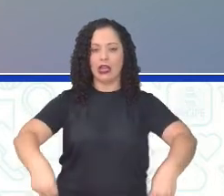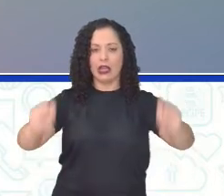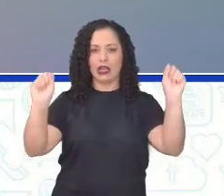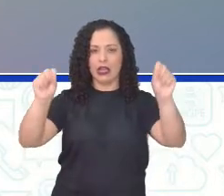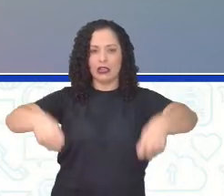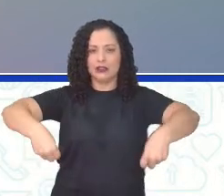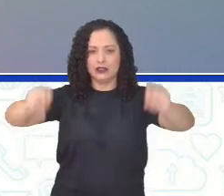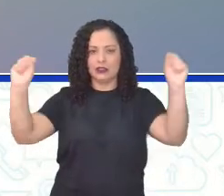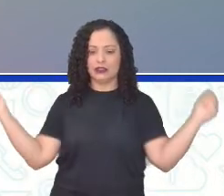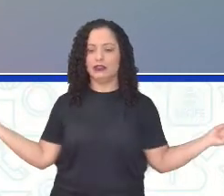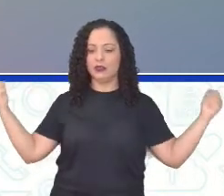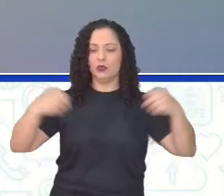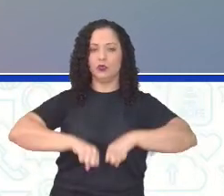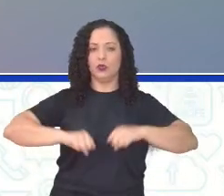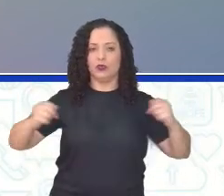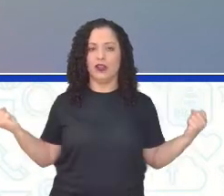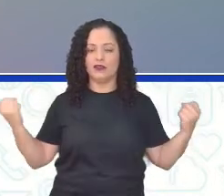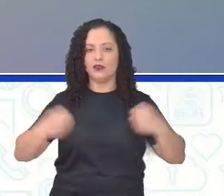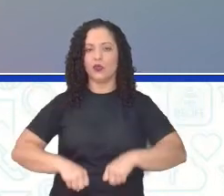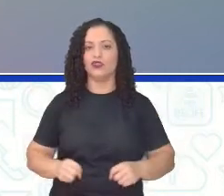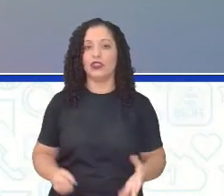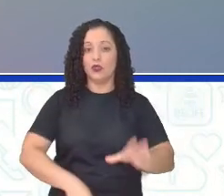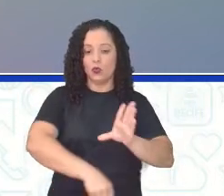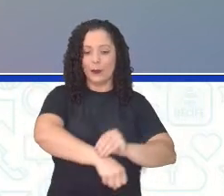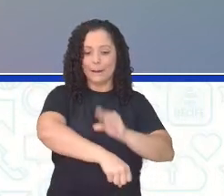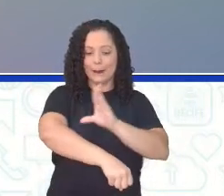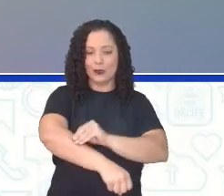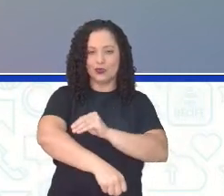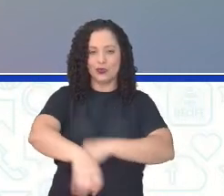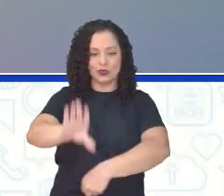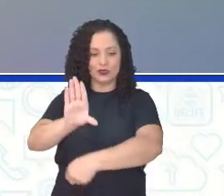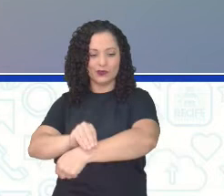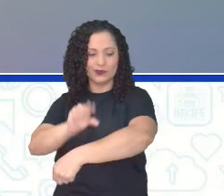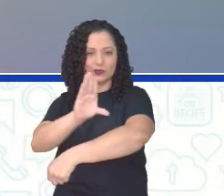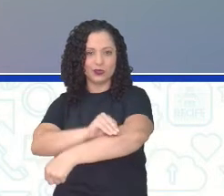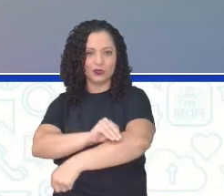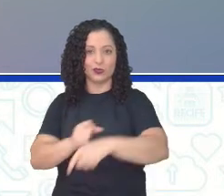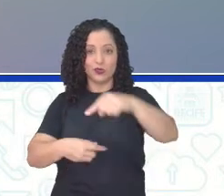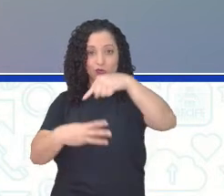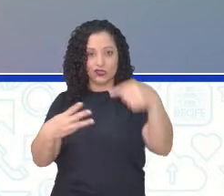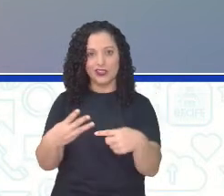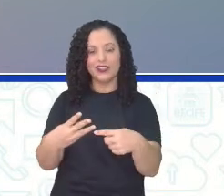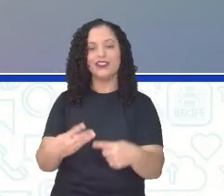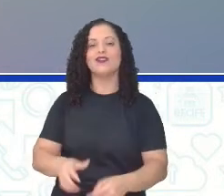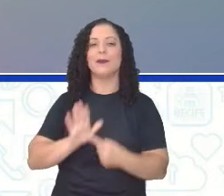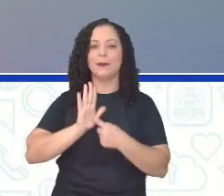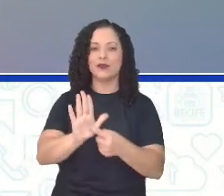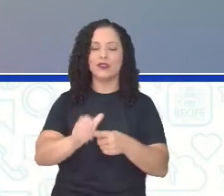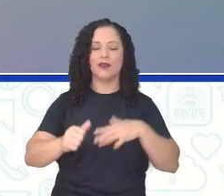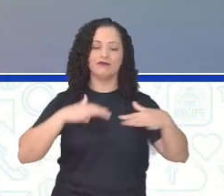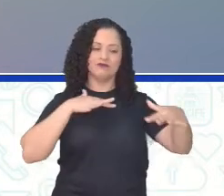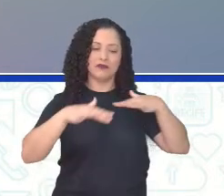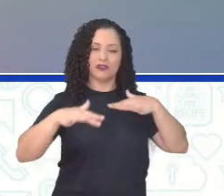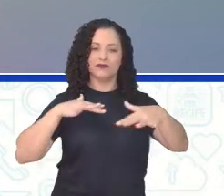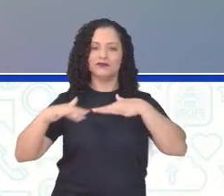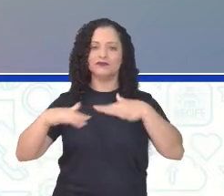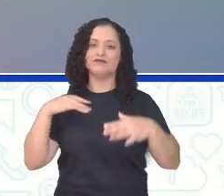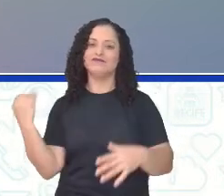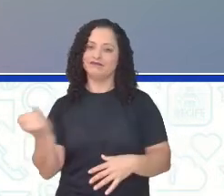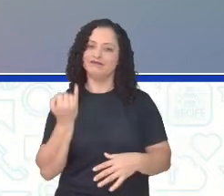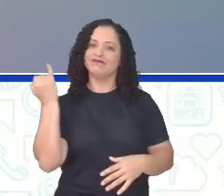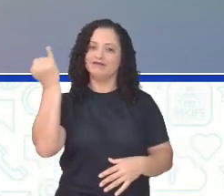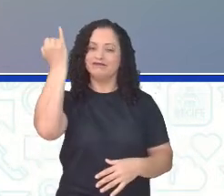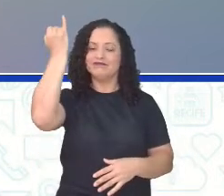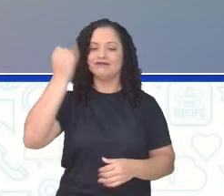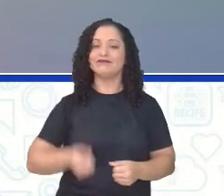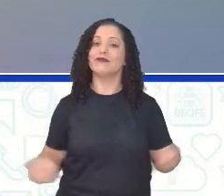músculos esqueléticos. Esses 3 componentes juntos é quem vai trazer para a gente a questão da locomoção. E aí eu estou aqui